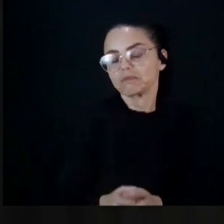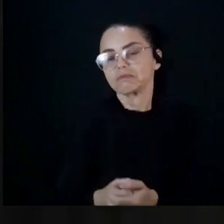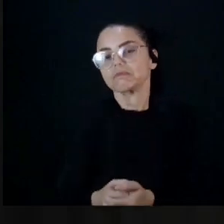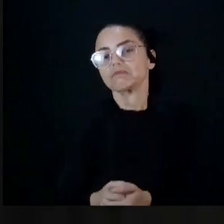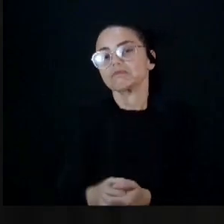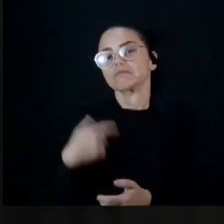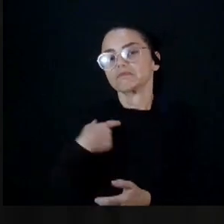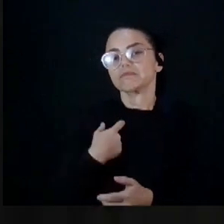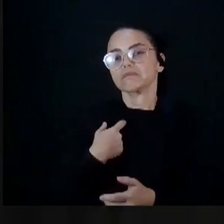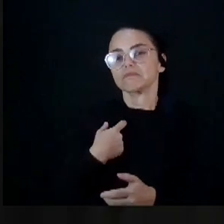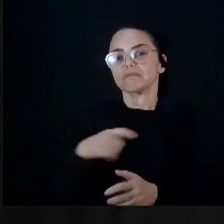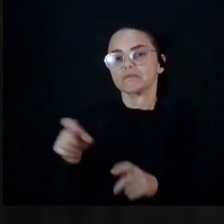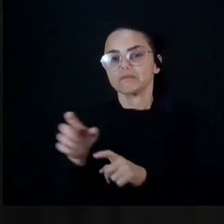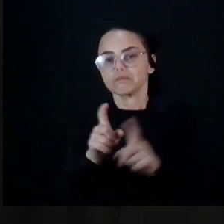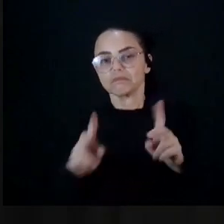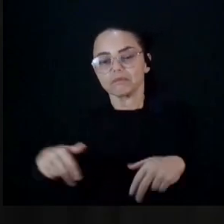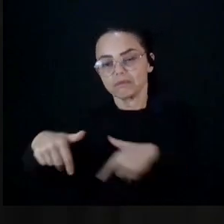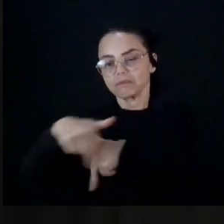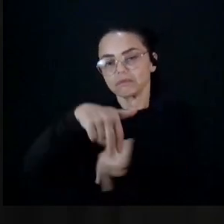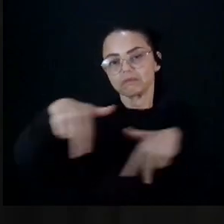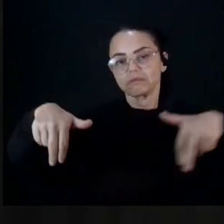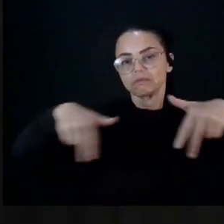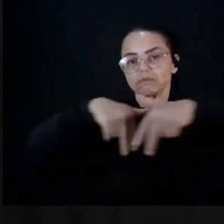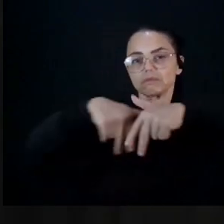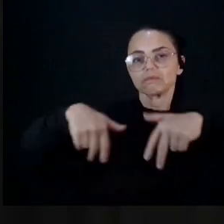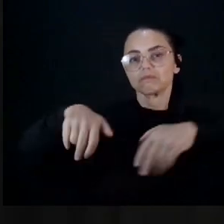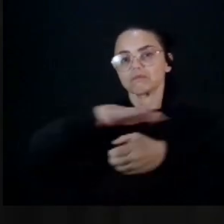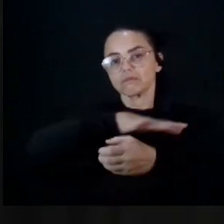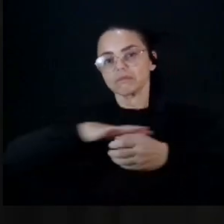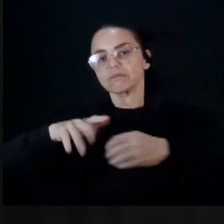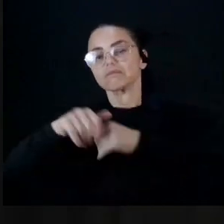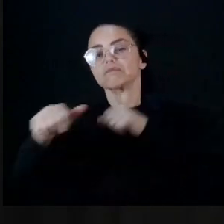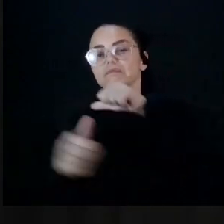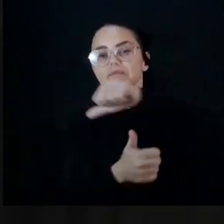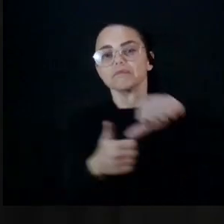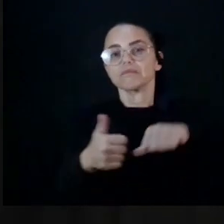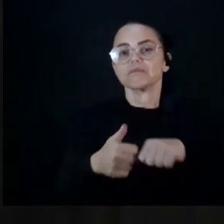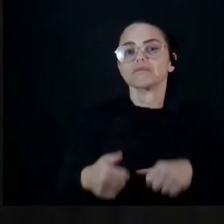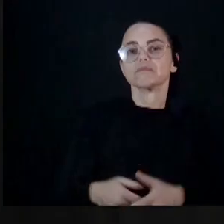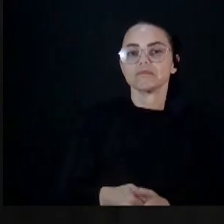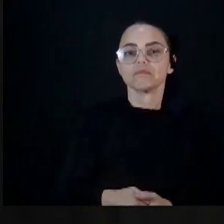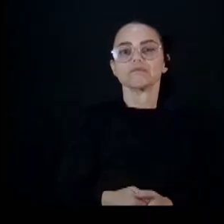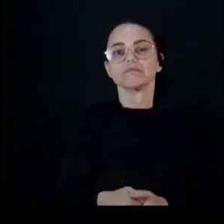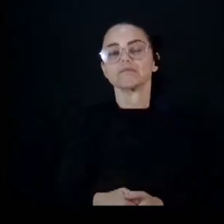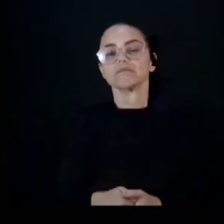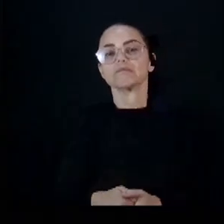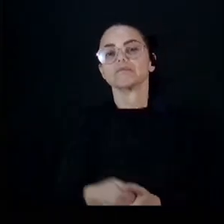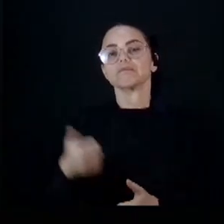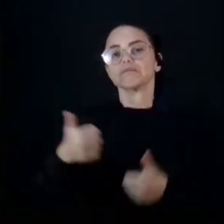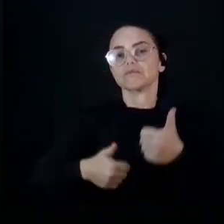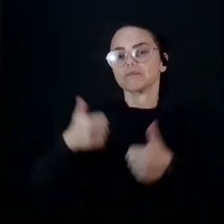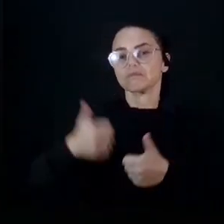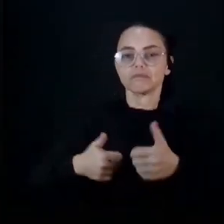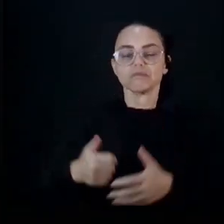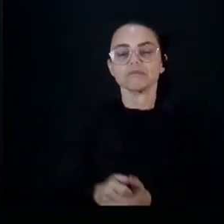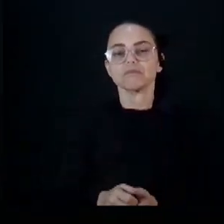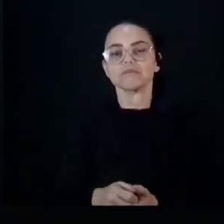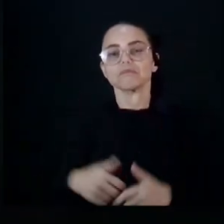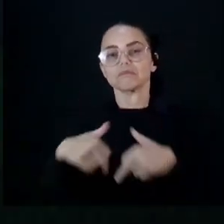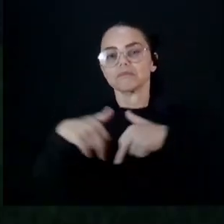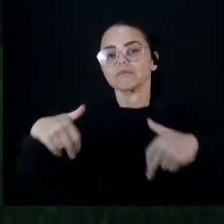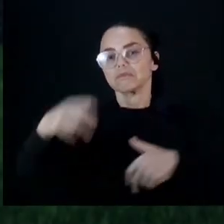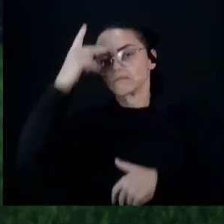pegar os movimentos dos jogadores em campo e transformá-los na mesma hora em um jogo virtual ou no metaverso para as